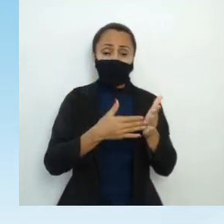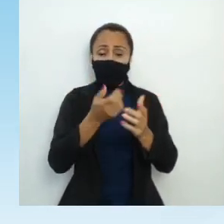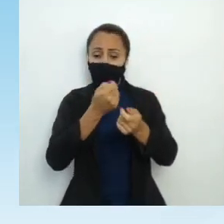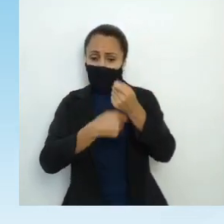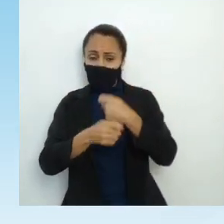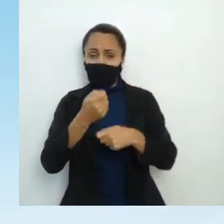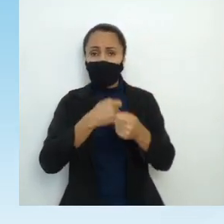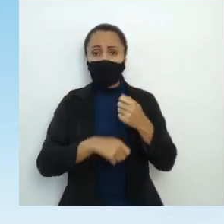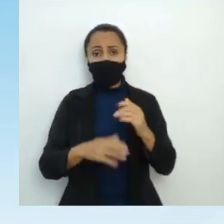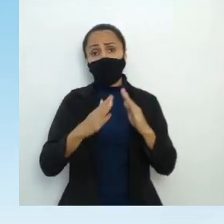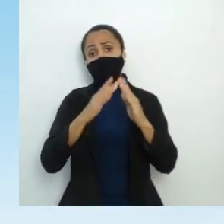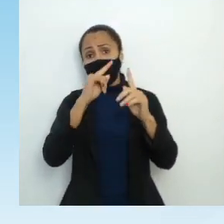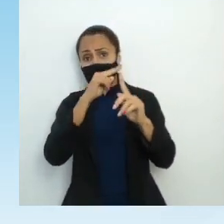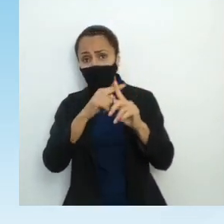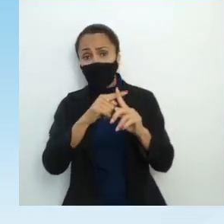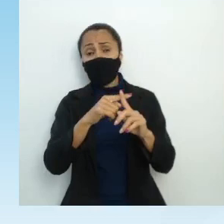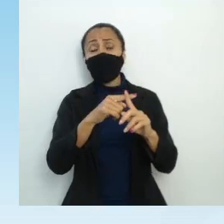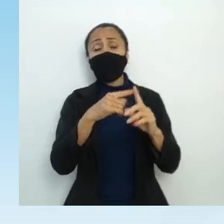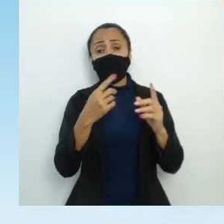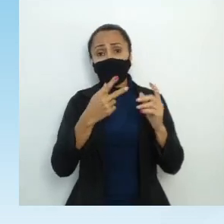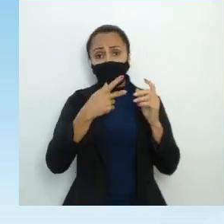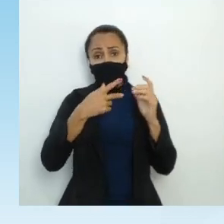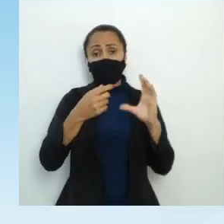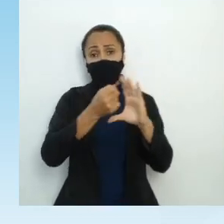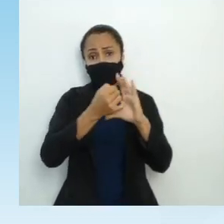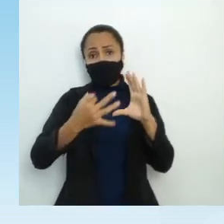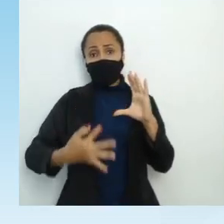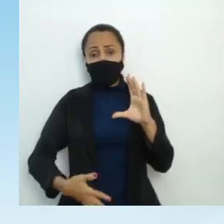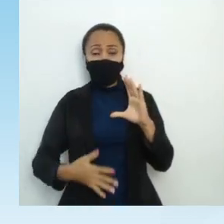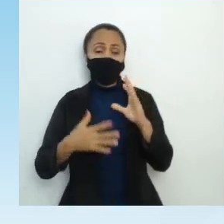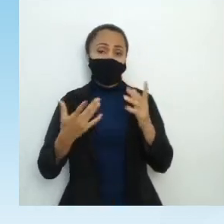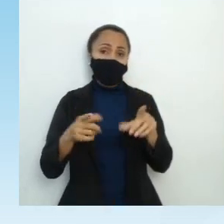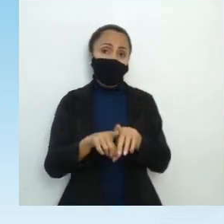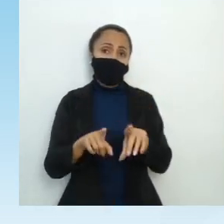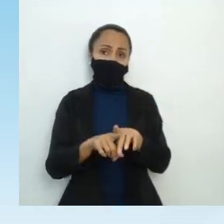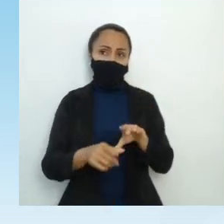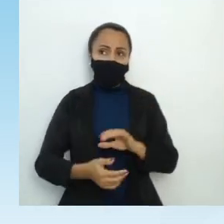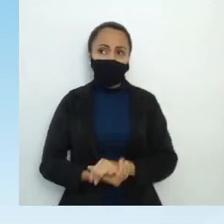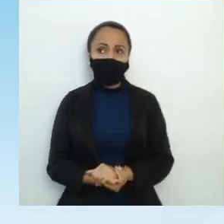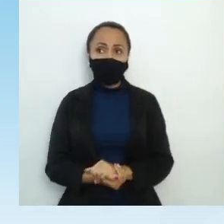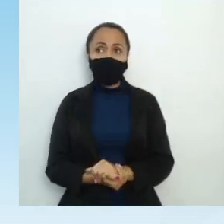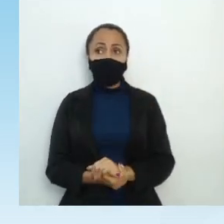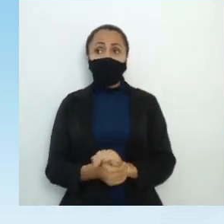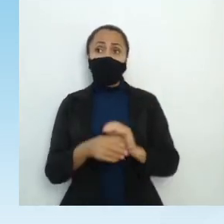Então, era outra característica do combate, certo? Do iluminismo. Então, do lado de cá,